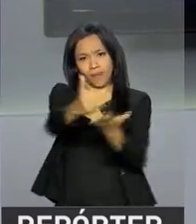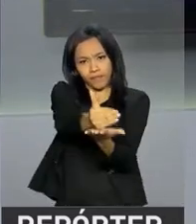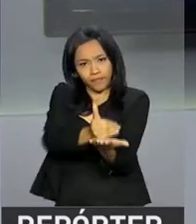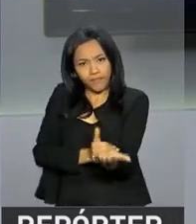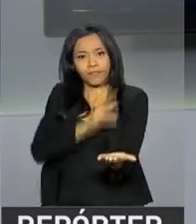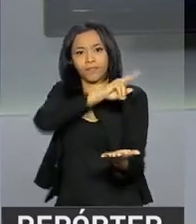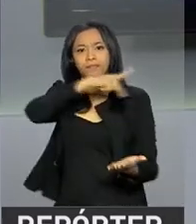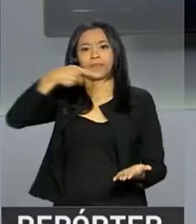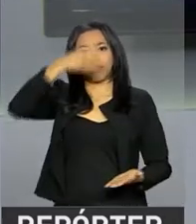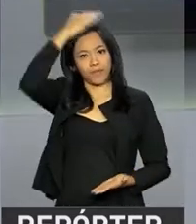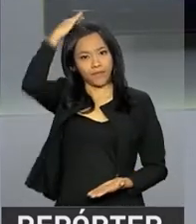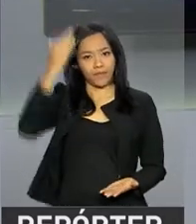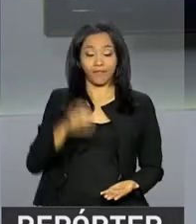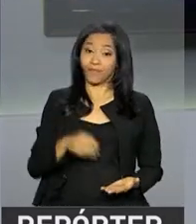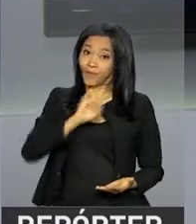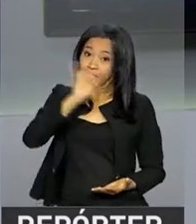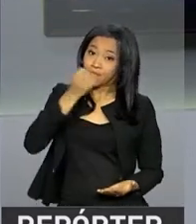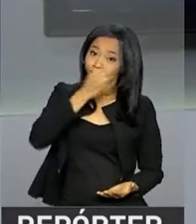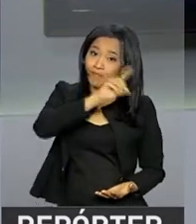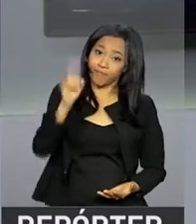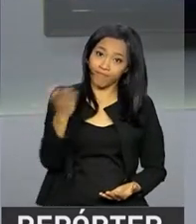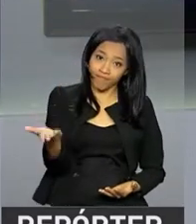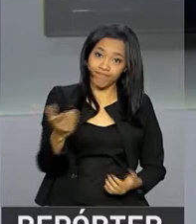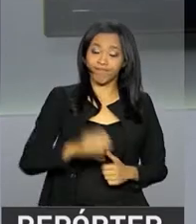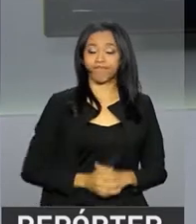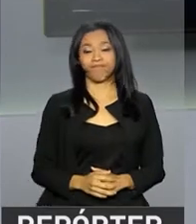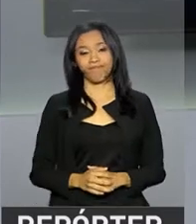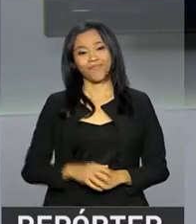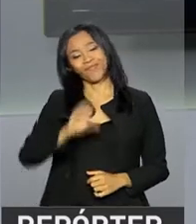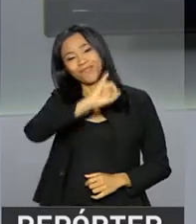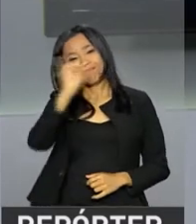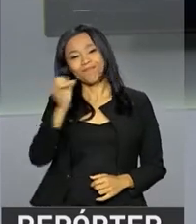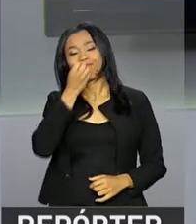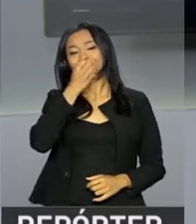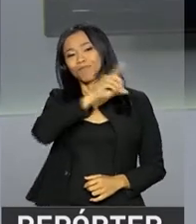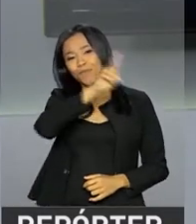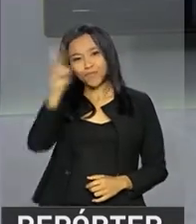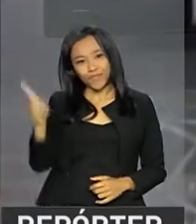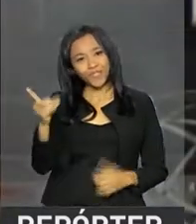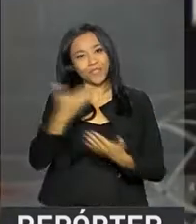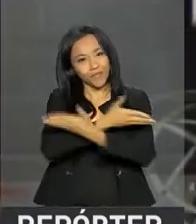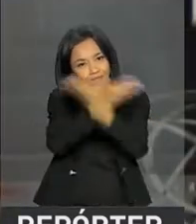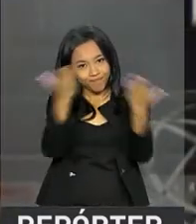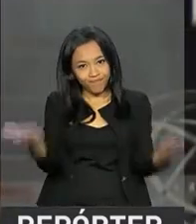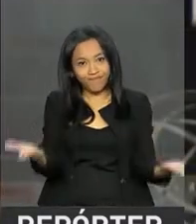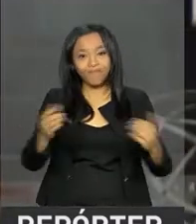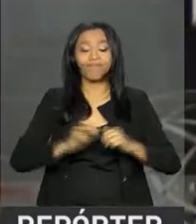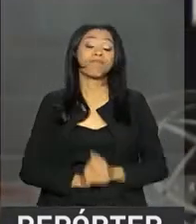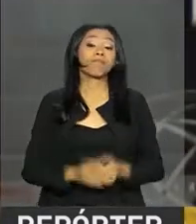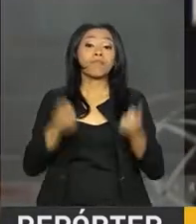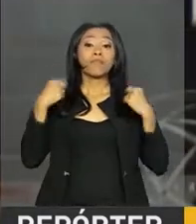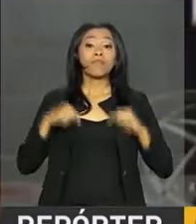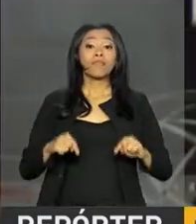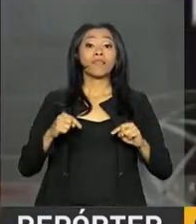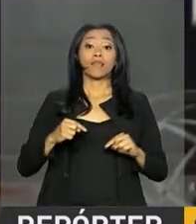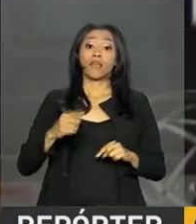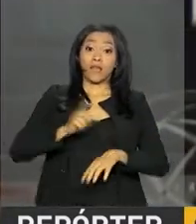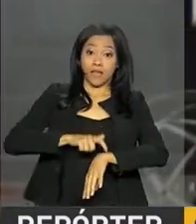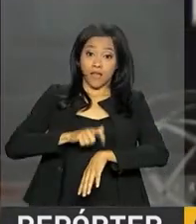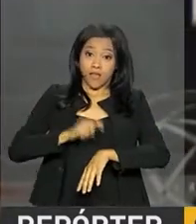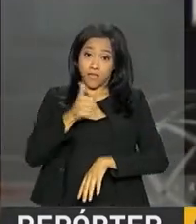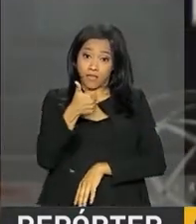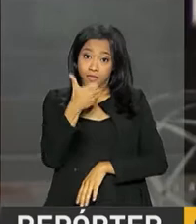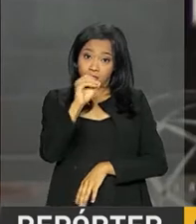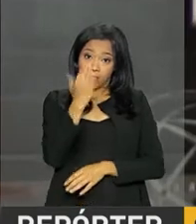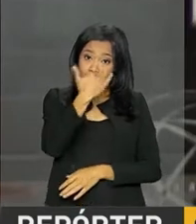Temer. Olá, Gabriela, bom dia para você. Olá, Thaisa, bom dia, um bom dia a todos. Olha, logo mais às